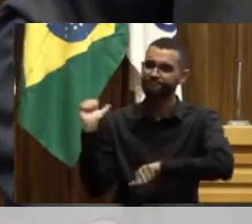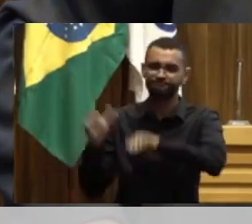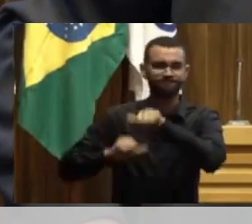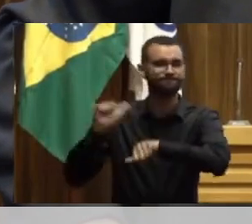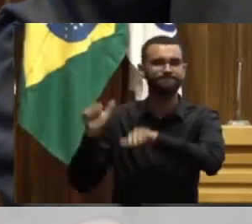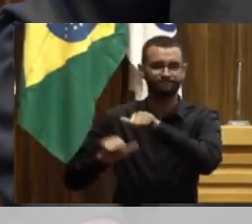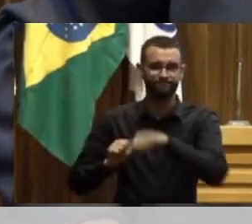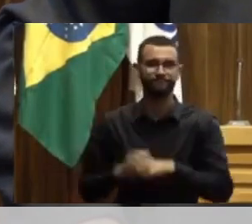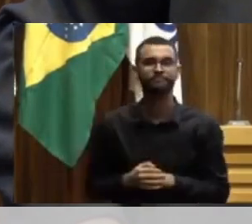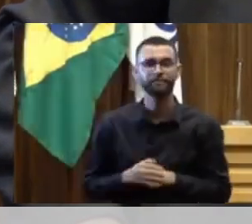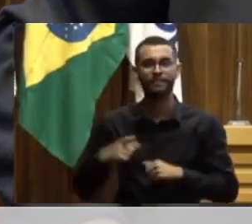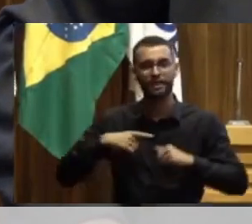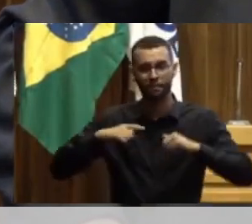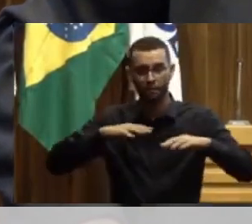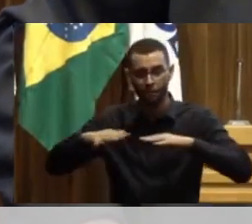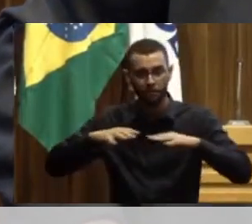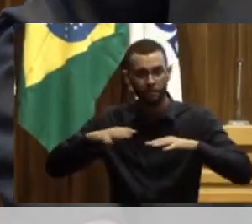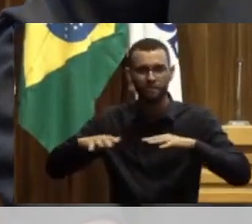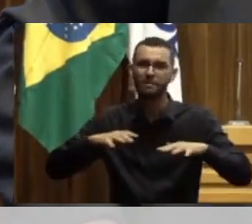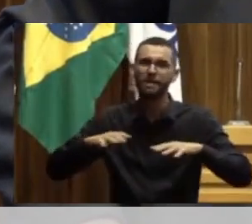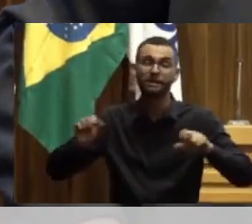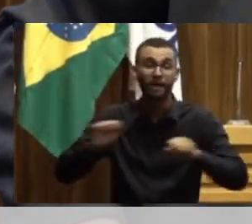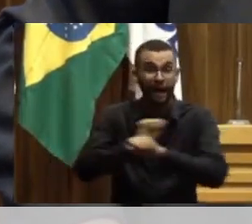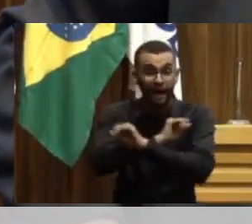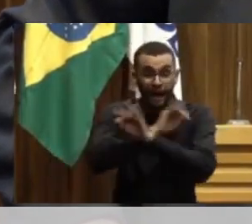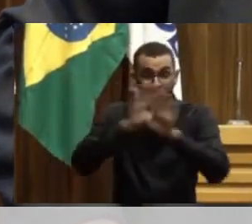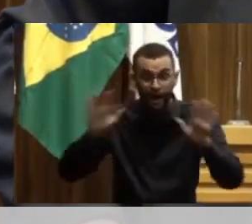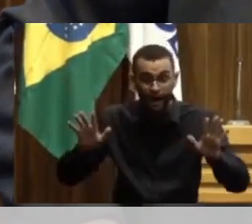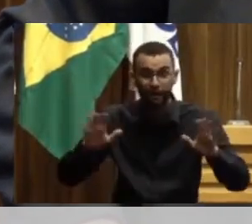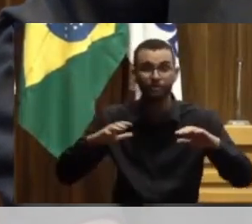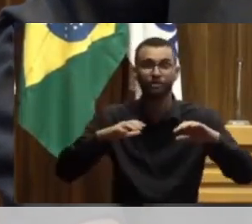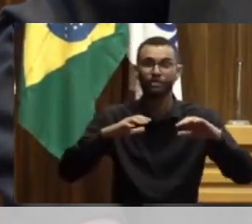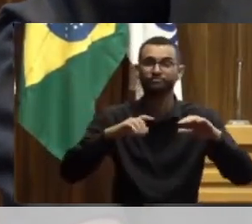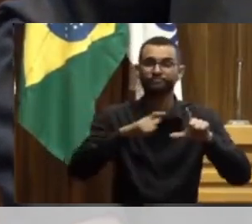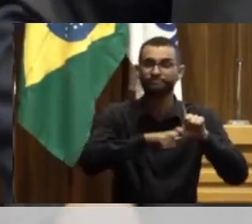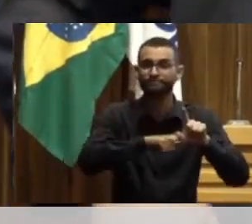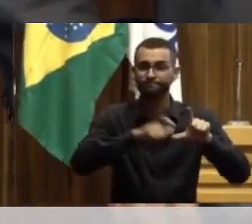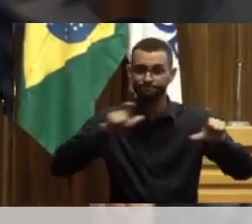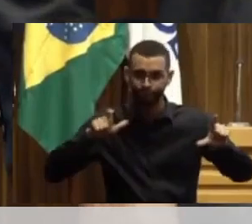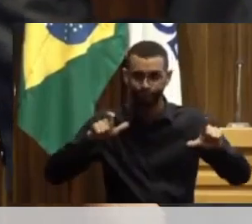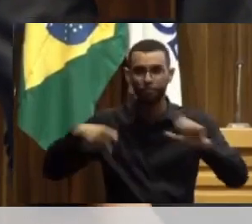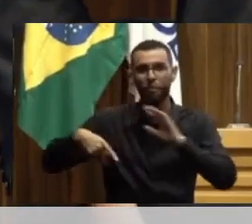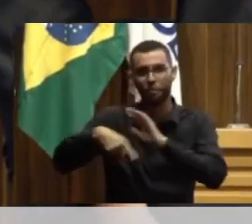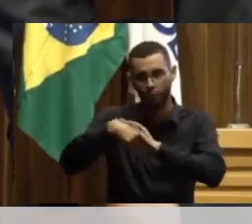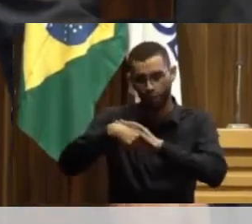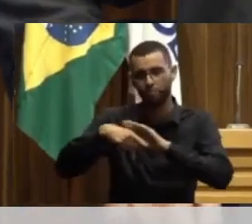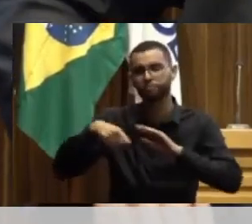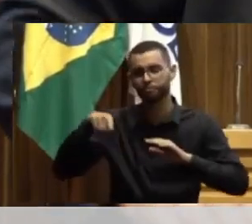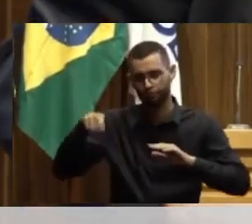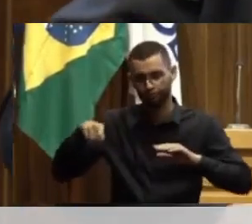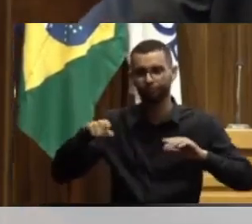um movimento claro de desacoplamento do Ocidente em relação à China. Isso está